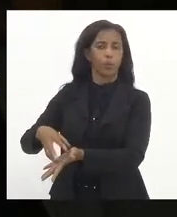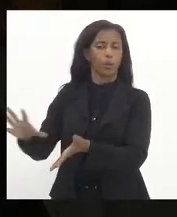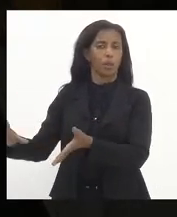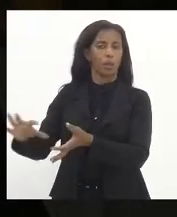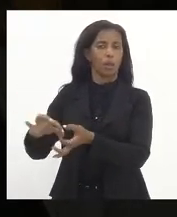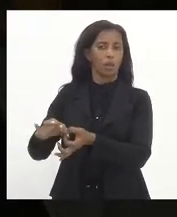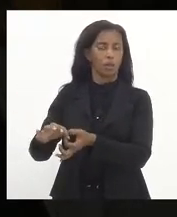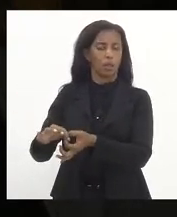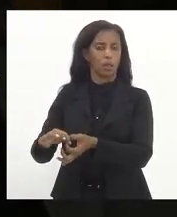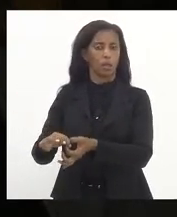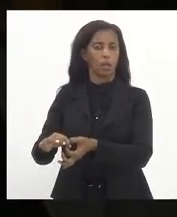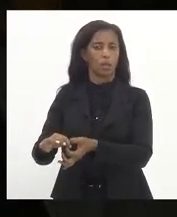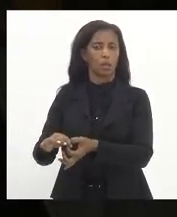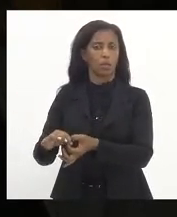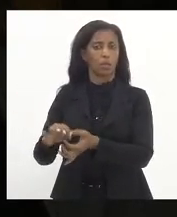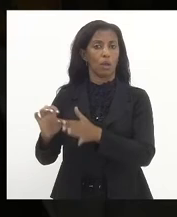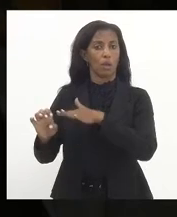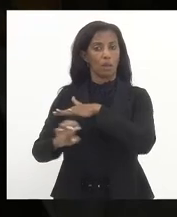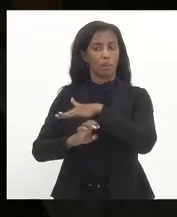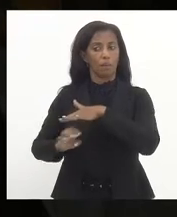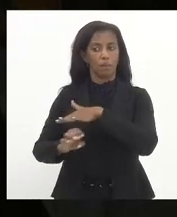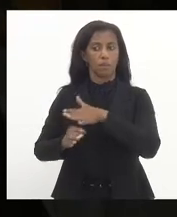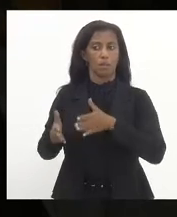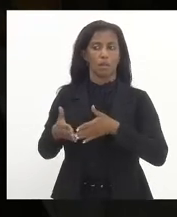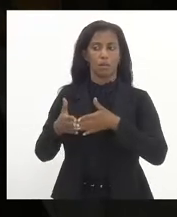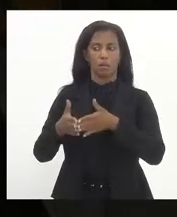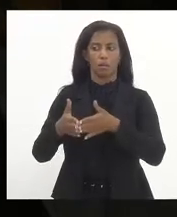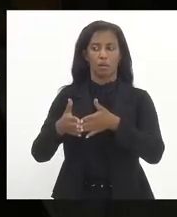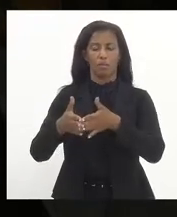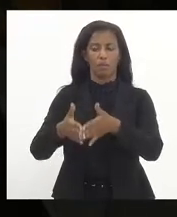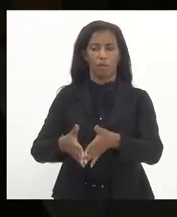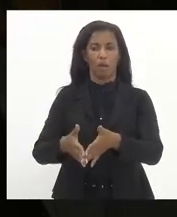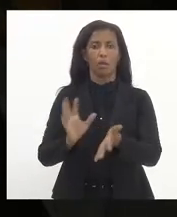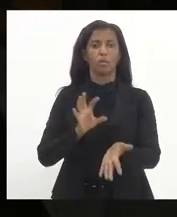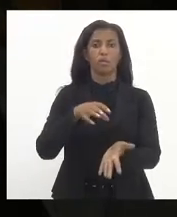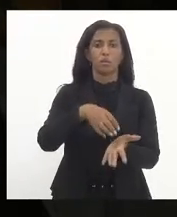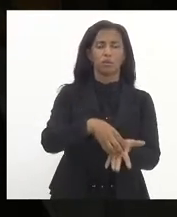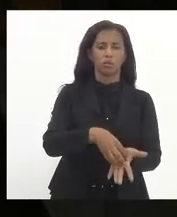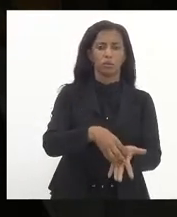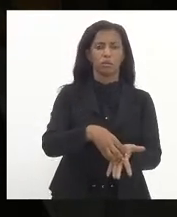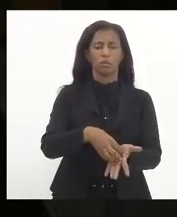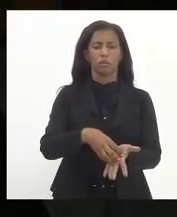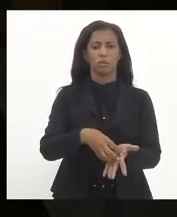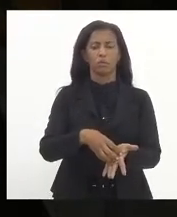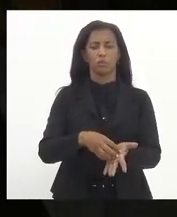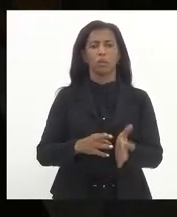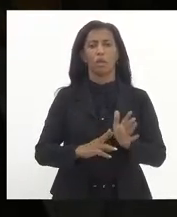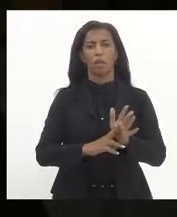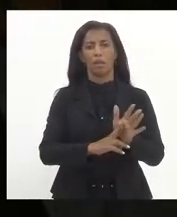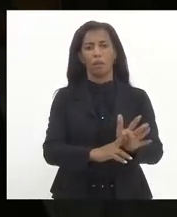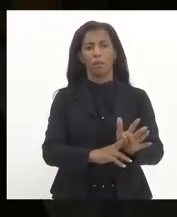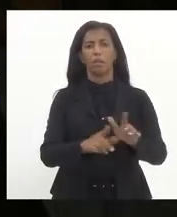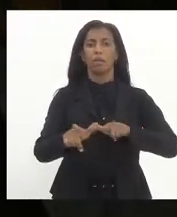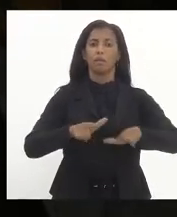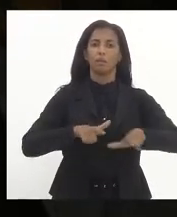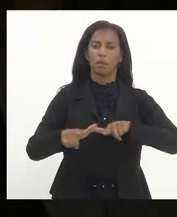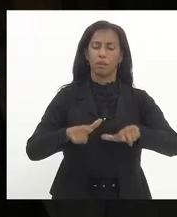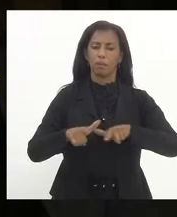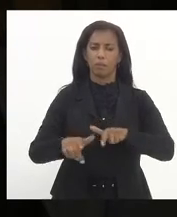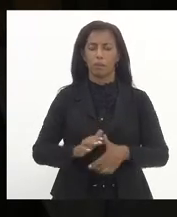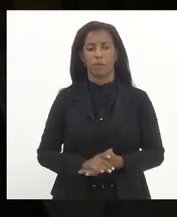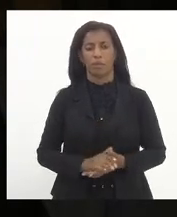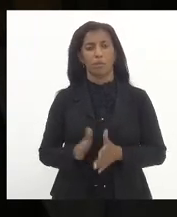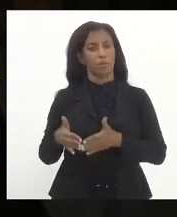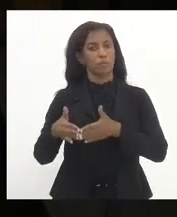ligados ao empresariado naval, setores que representam trabalhadores da